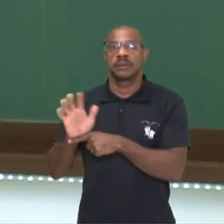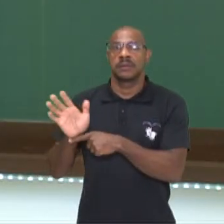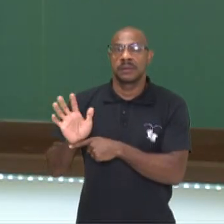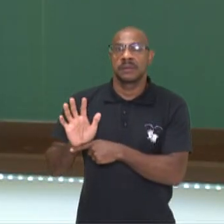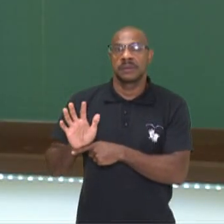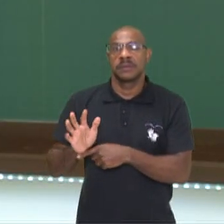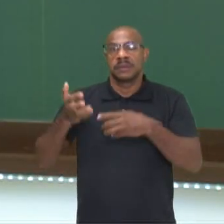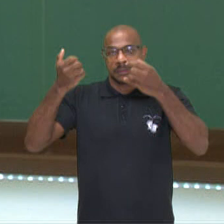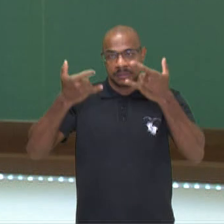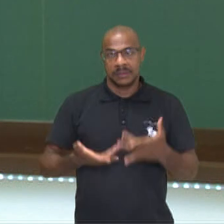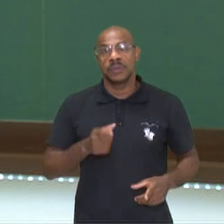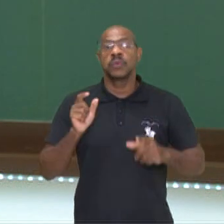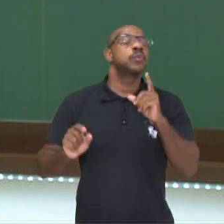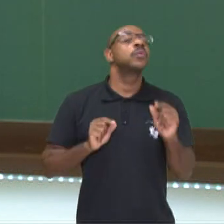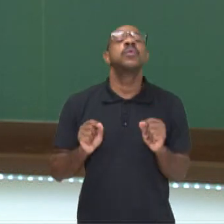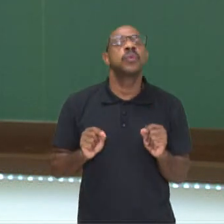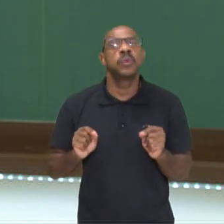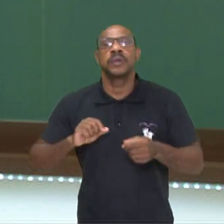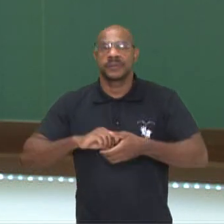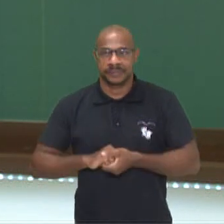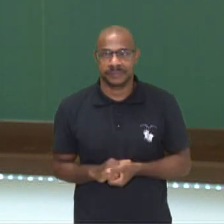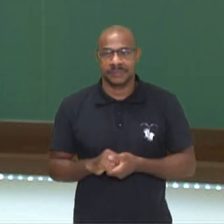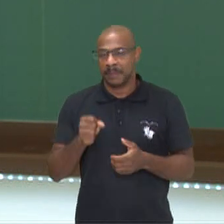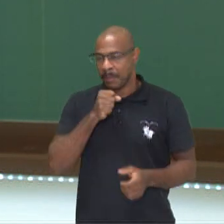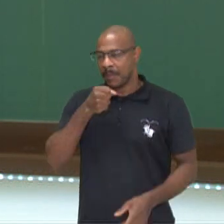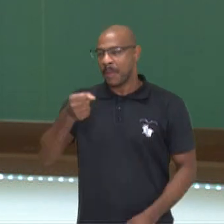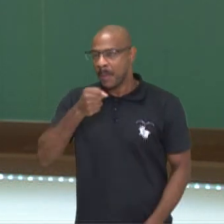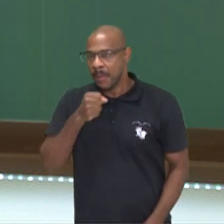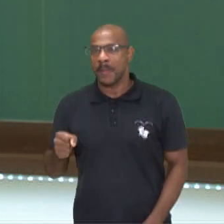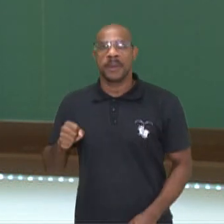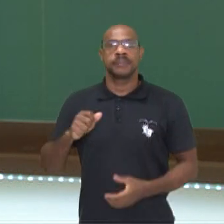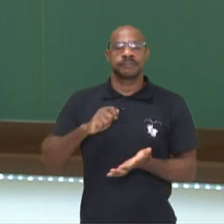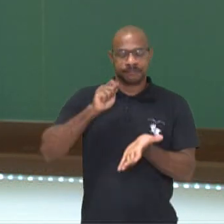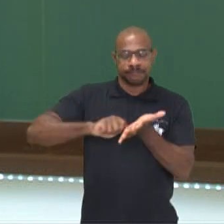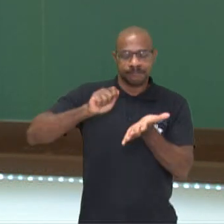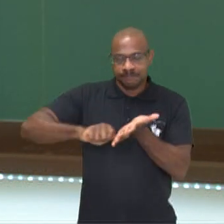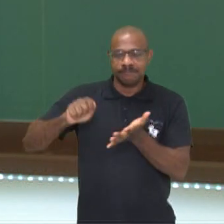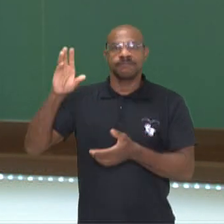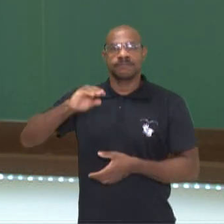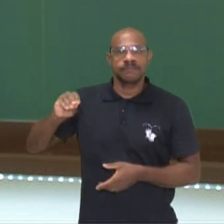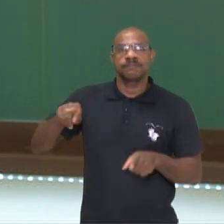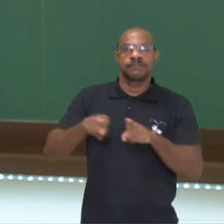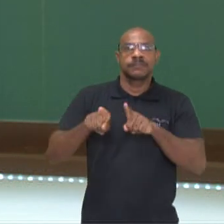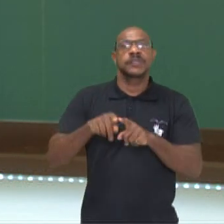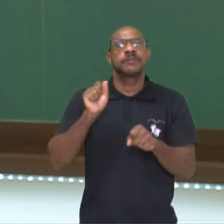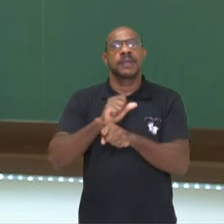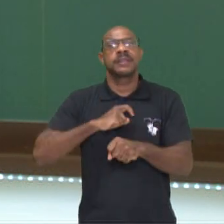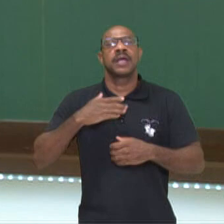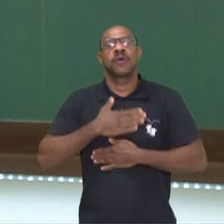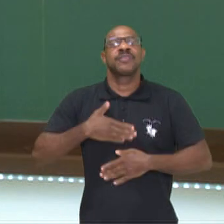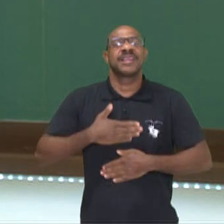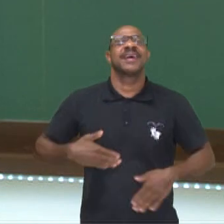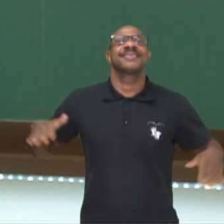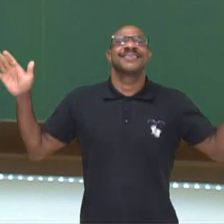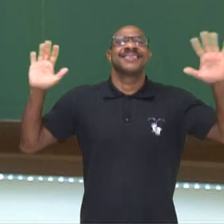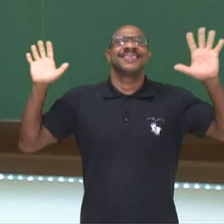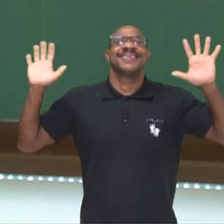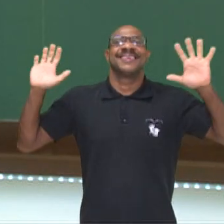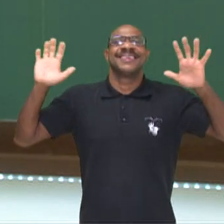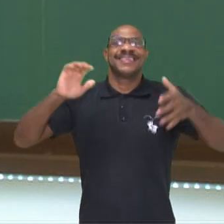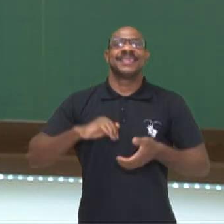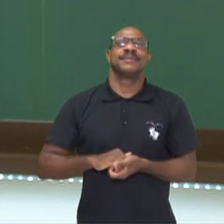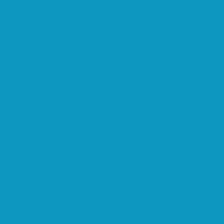Nesse vídeo, nós falamos sobre entrevista oral. Espero que você tenha gostado. Até breve!